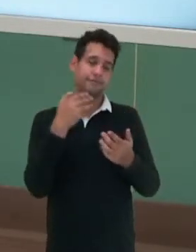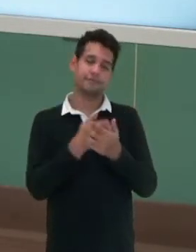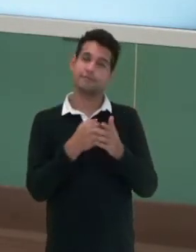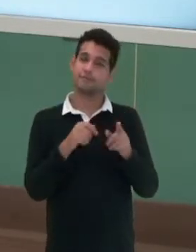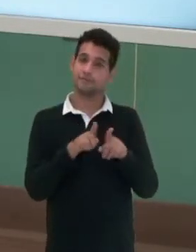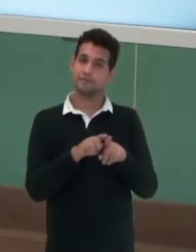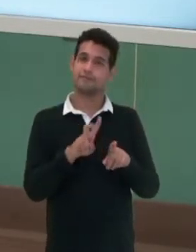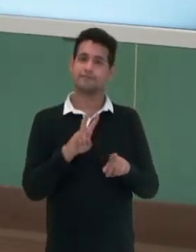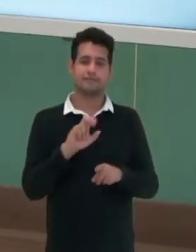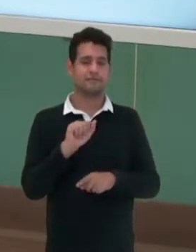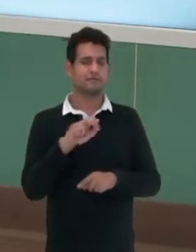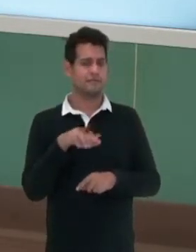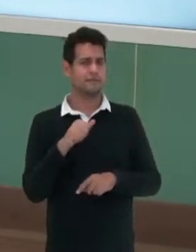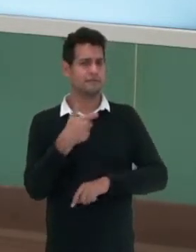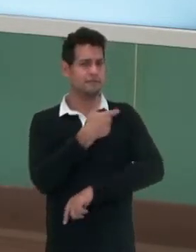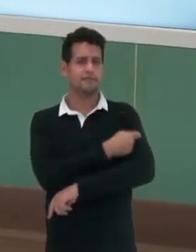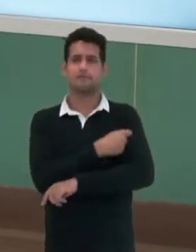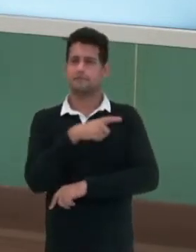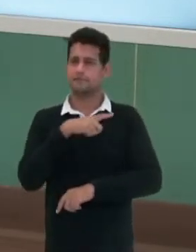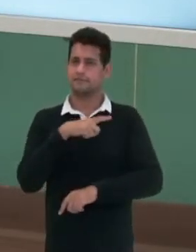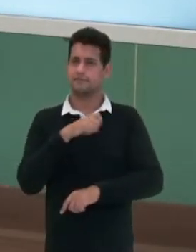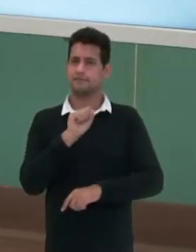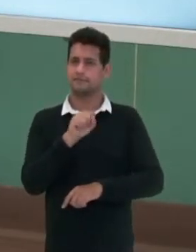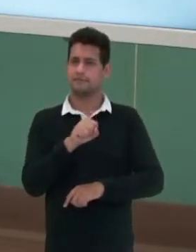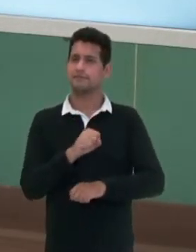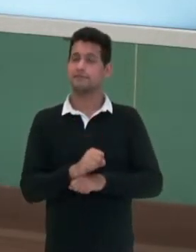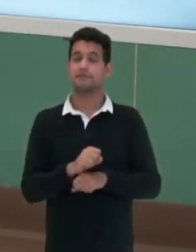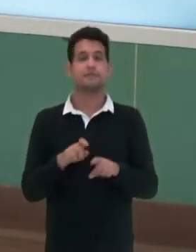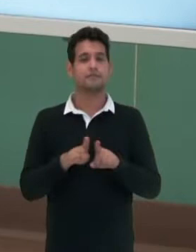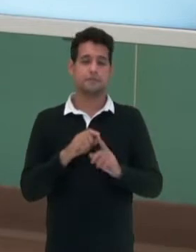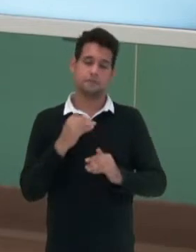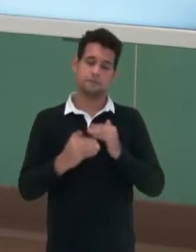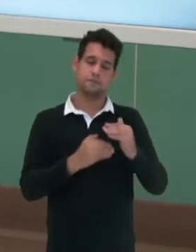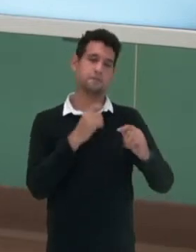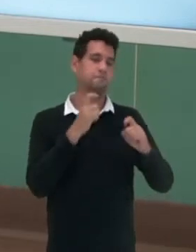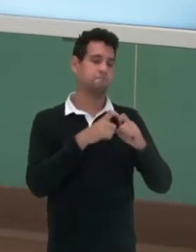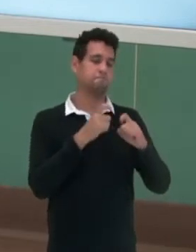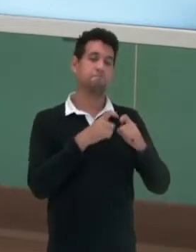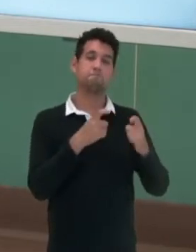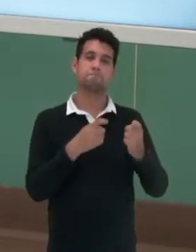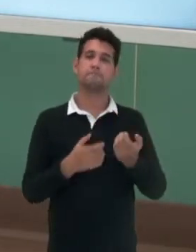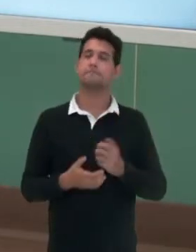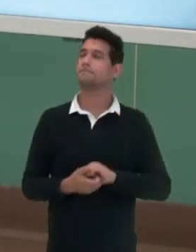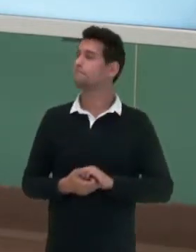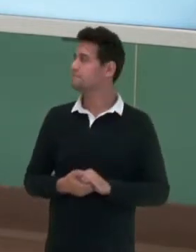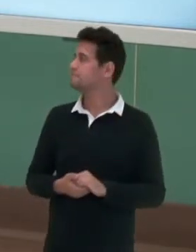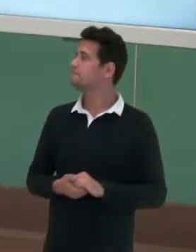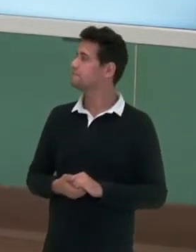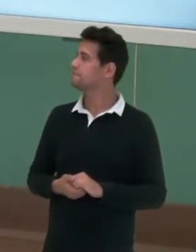vacina que a gente tem, a primeira história, né, desse médico Edward Jenner.